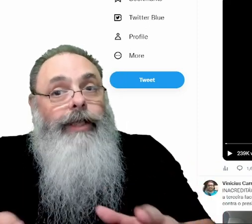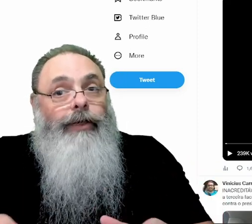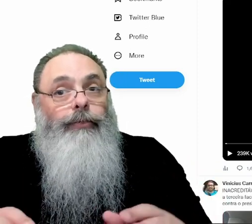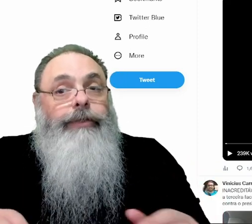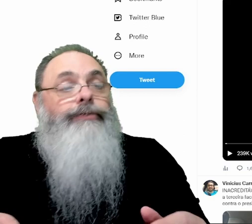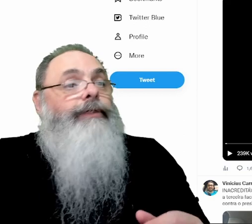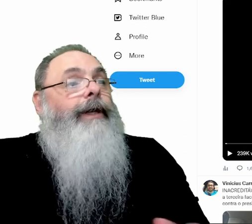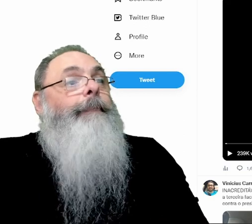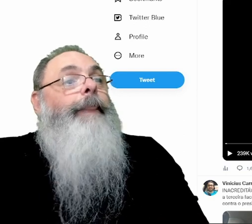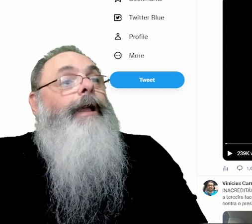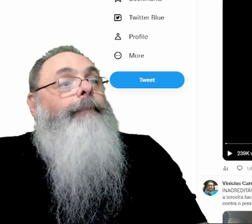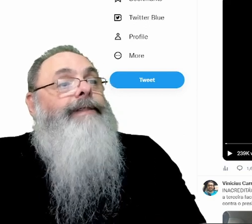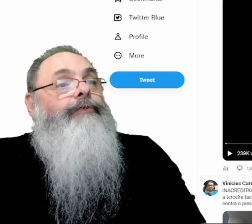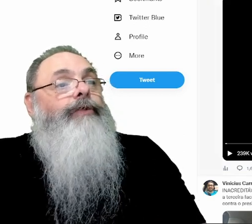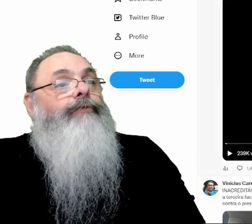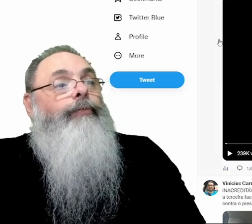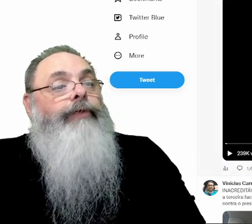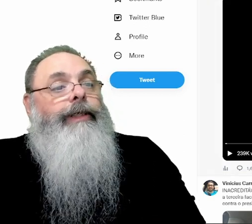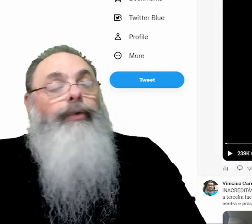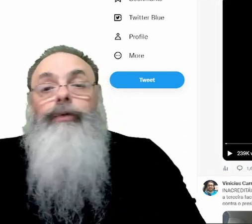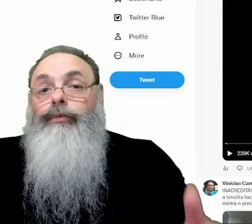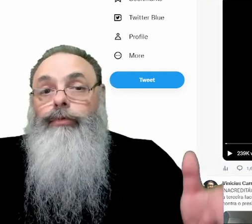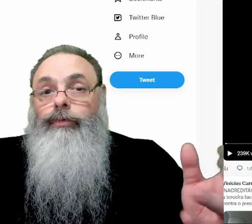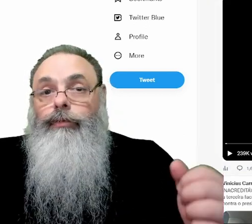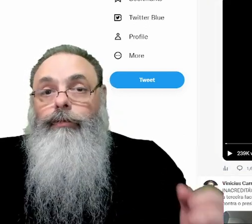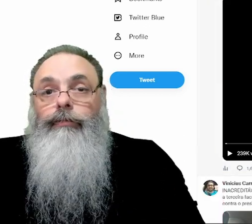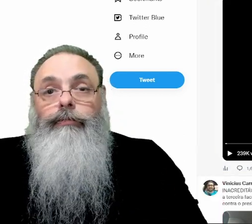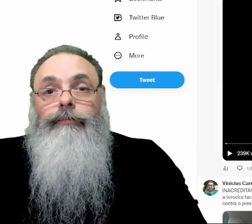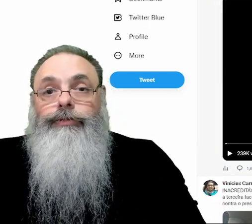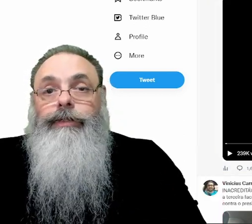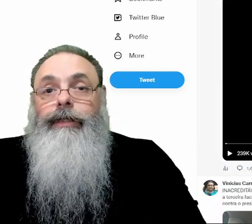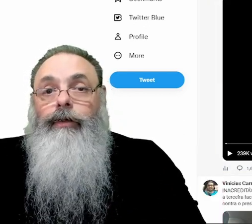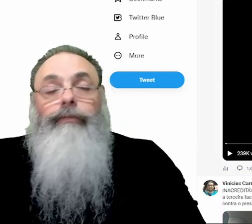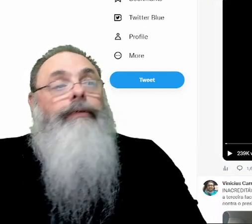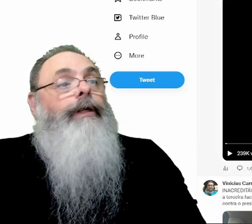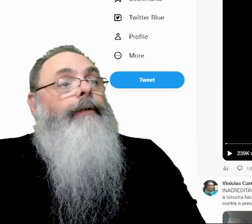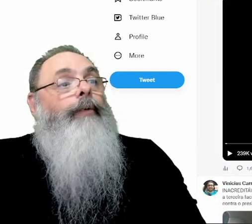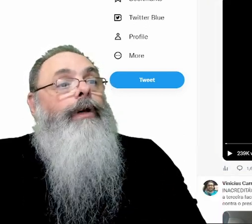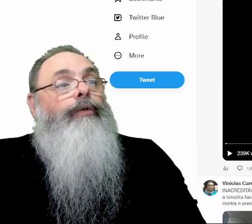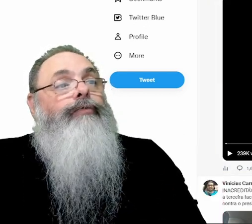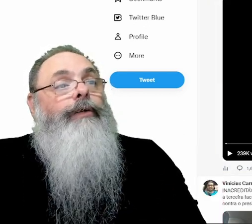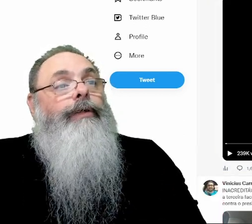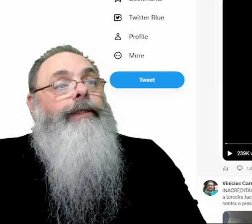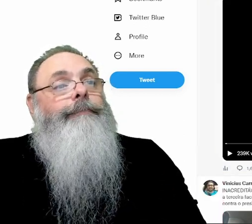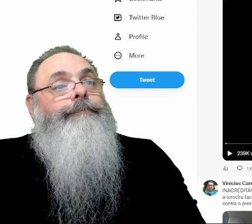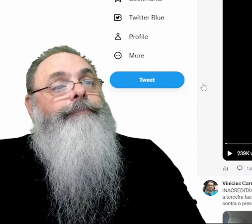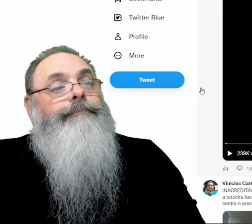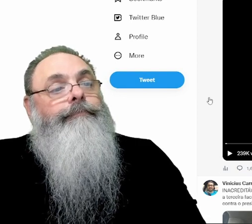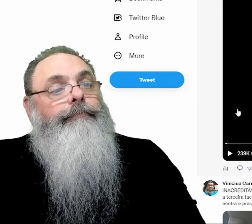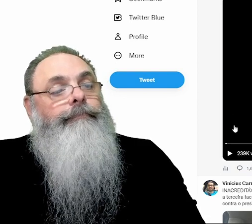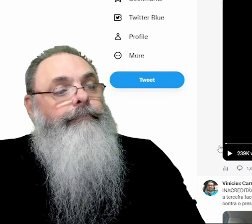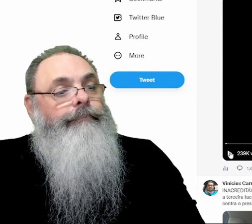acho um erro isso. Mas, vamos ver aqui o que o general Mourão falou.